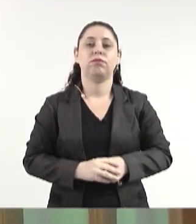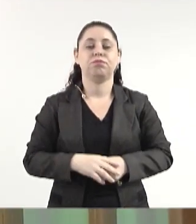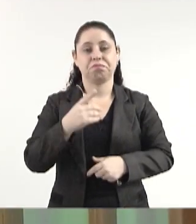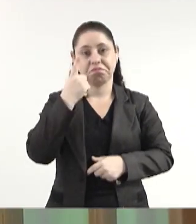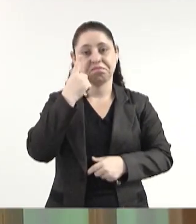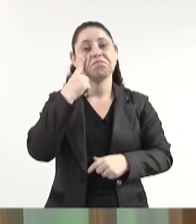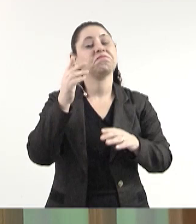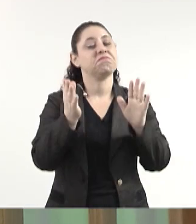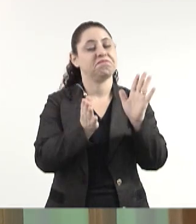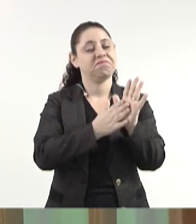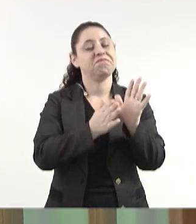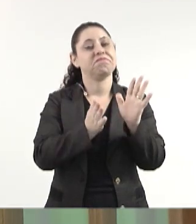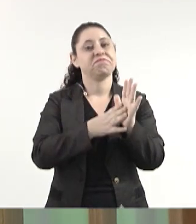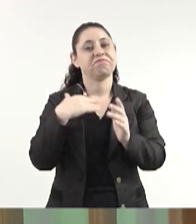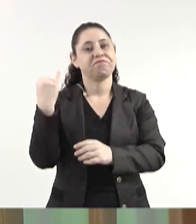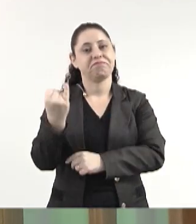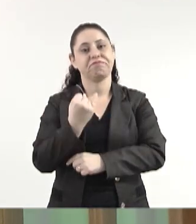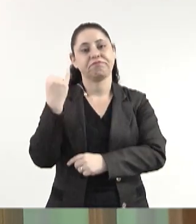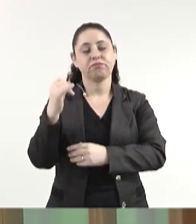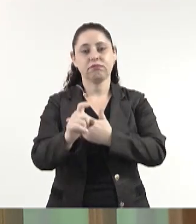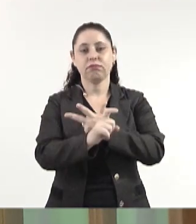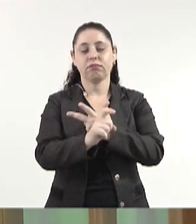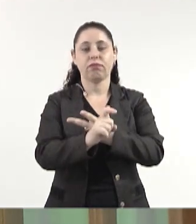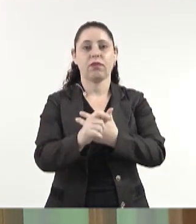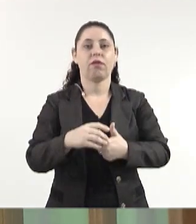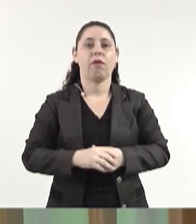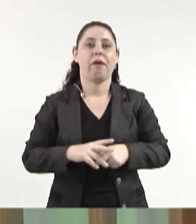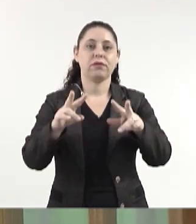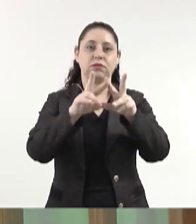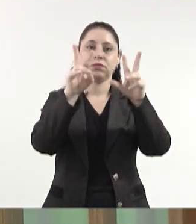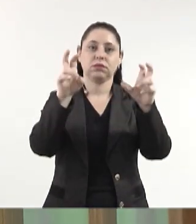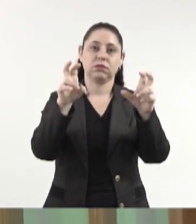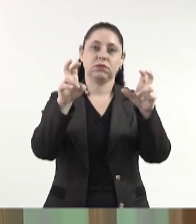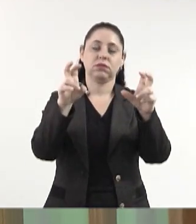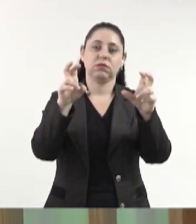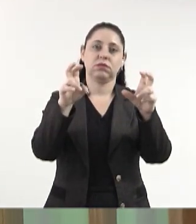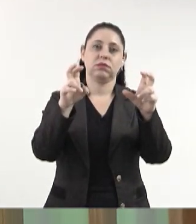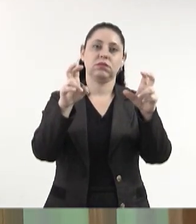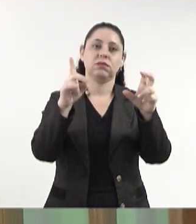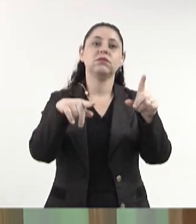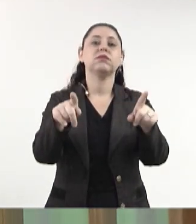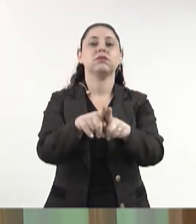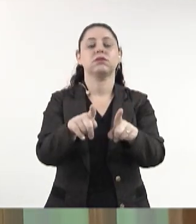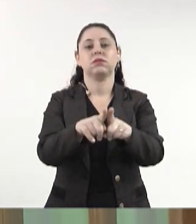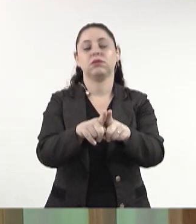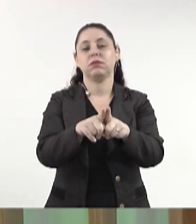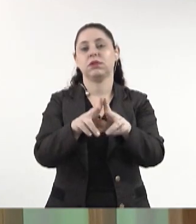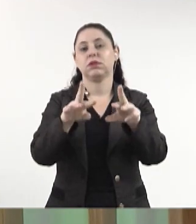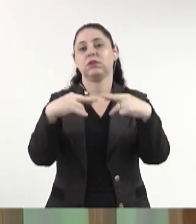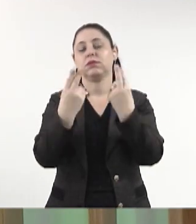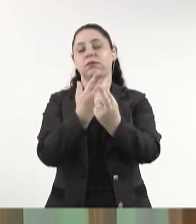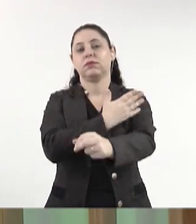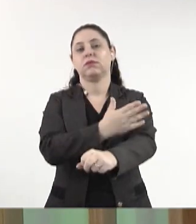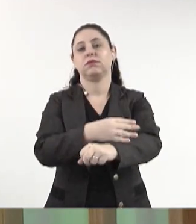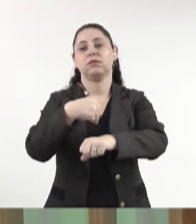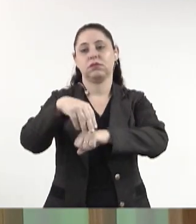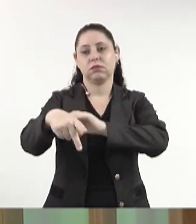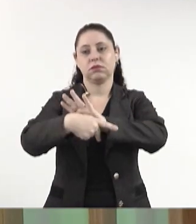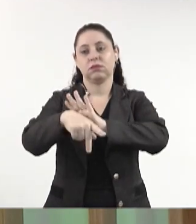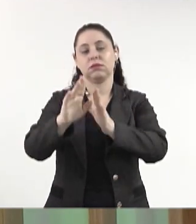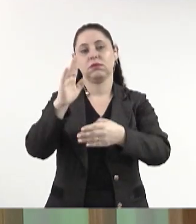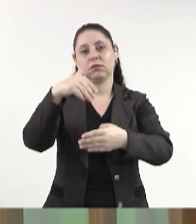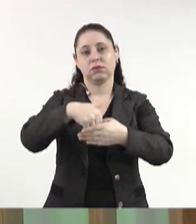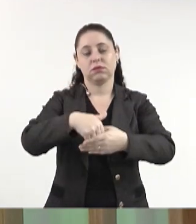Olha só, proposta importante do Executivo. Essa matéria, então, também nas próximas sessões deve ser encaminhada